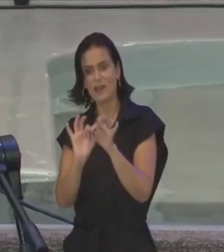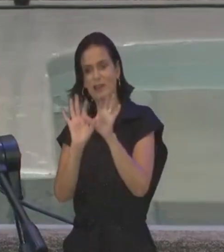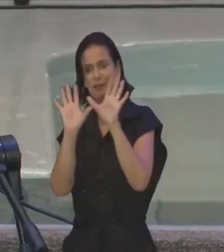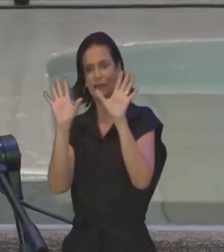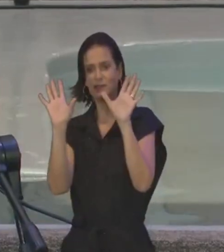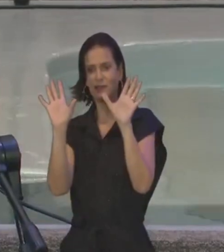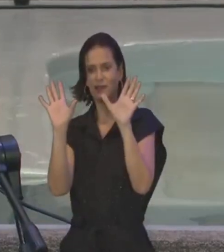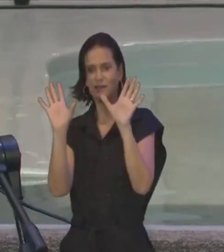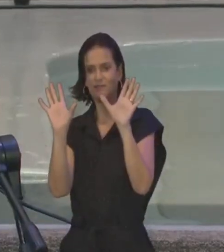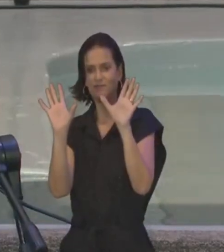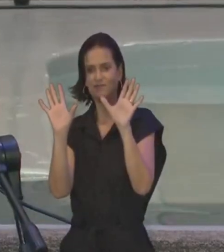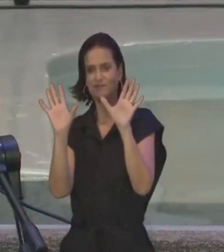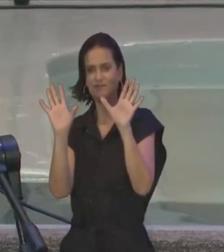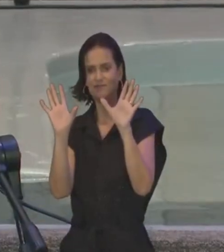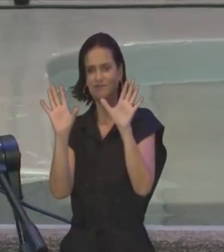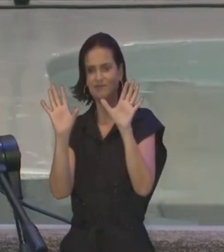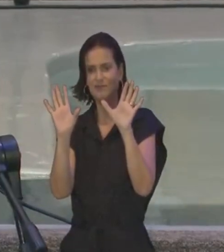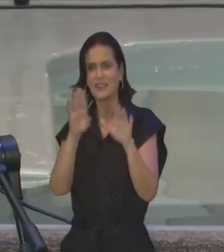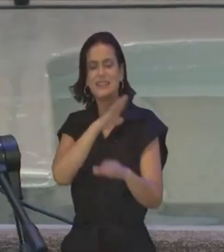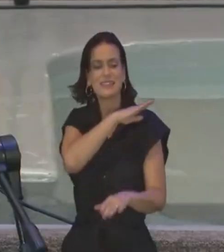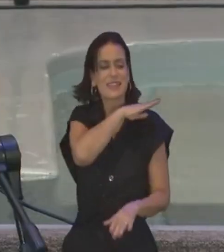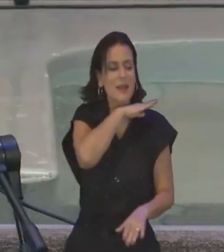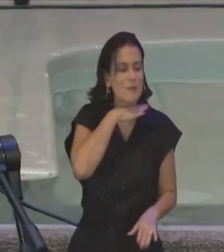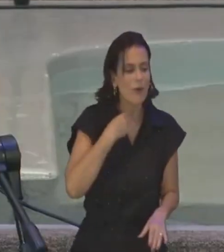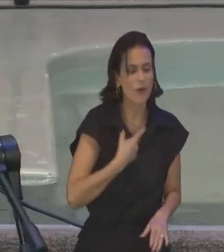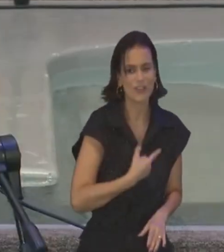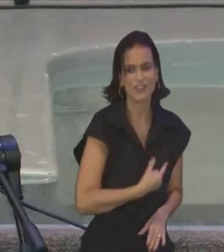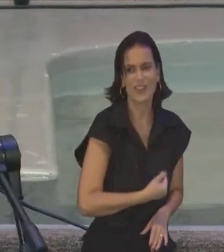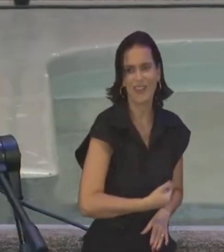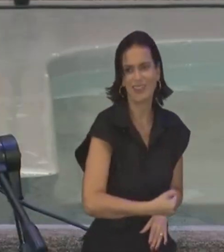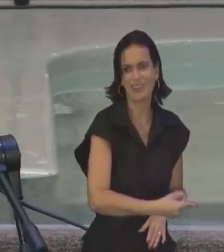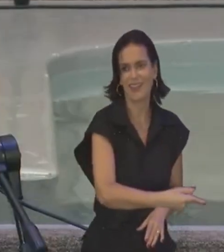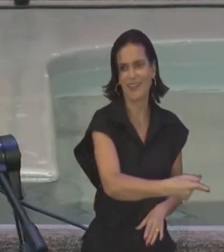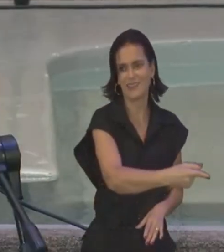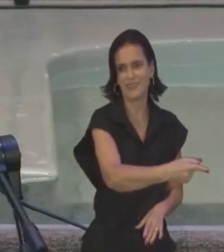da condição eterna de perdição.